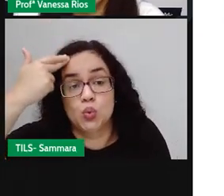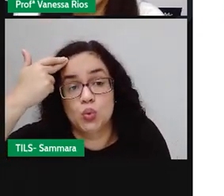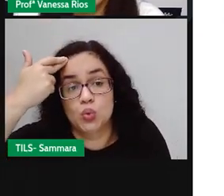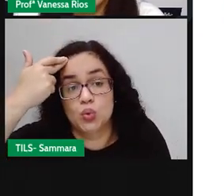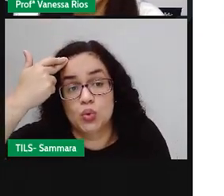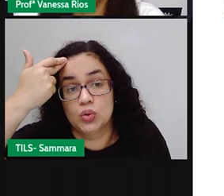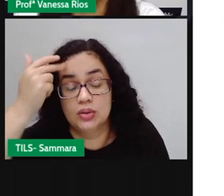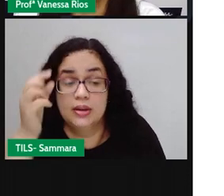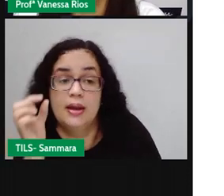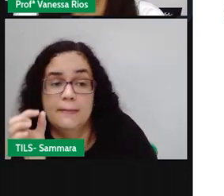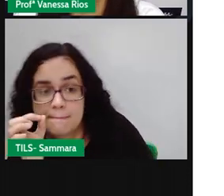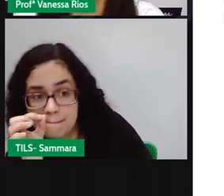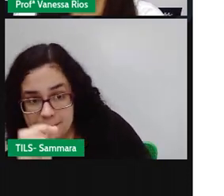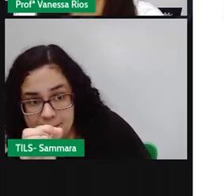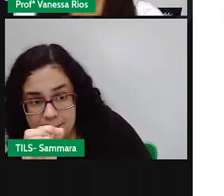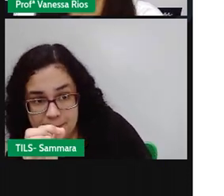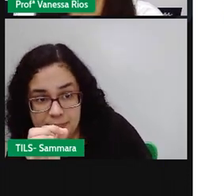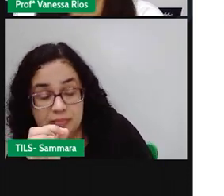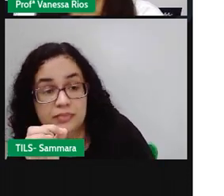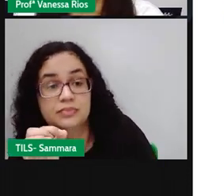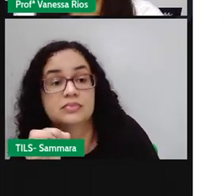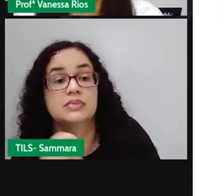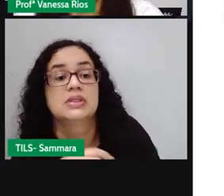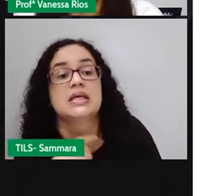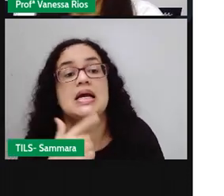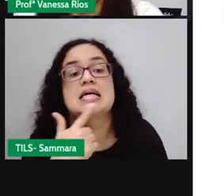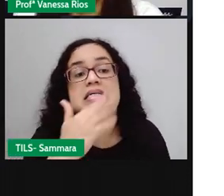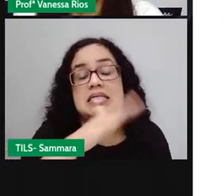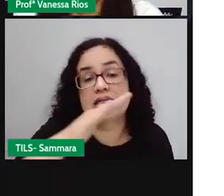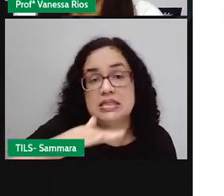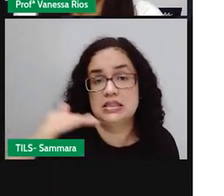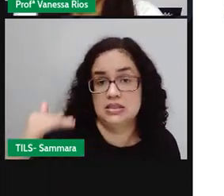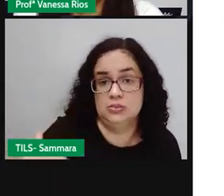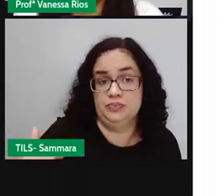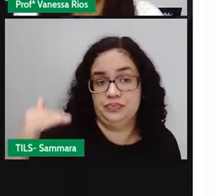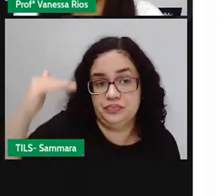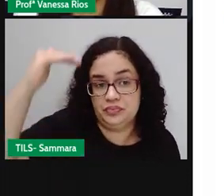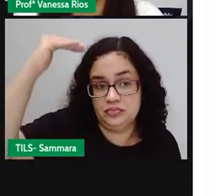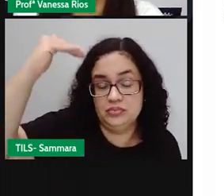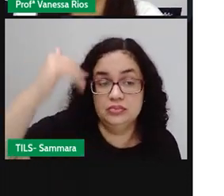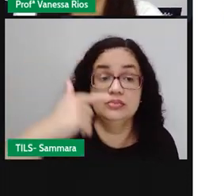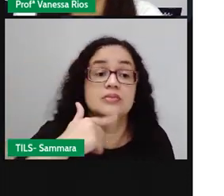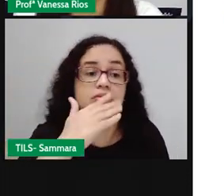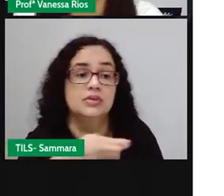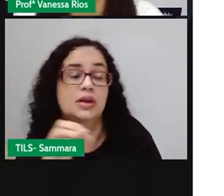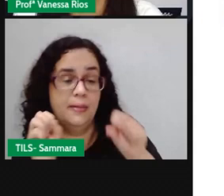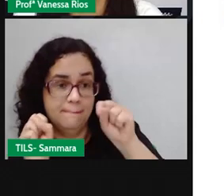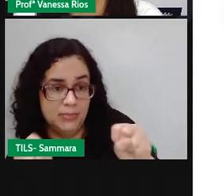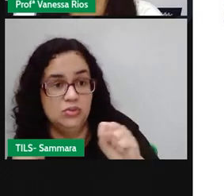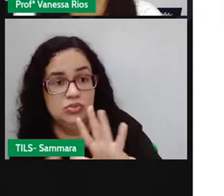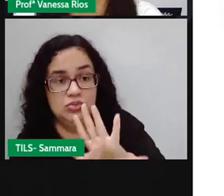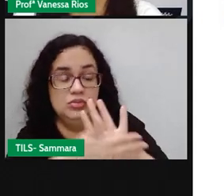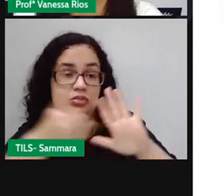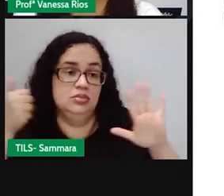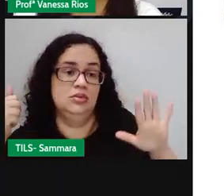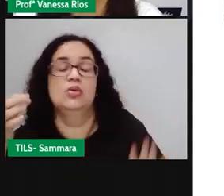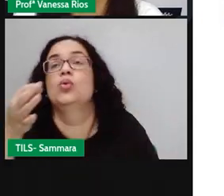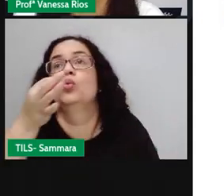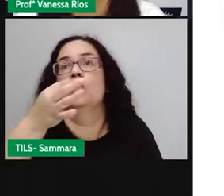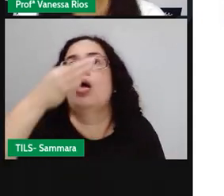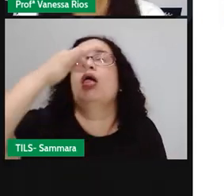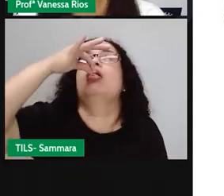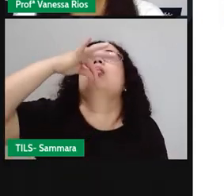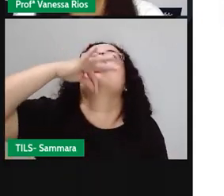peças pequenininhas, eles são indicados para crianças maiores, porque as criancinhas pequenas podem tirar essas pecinhas,